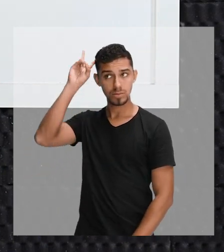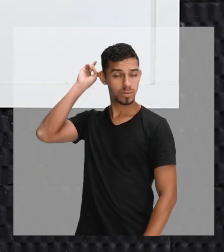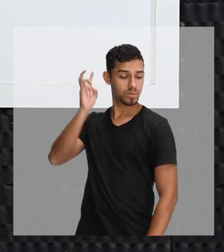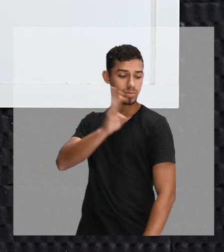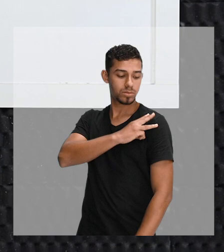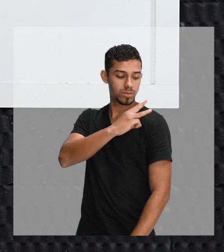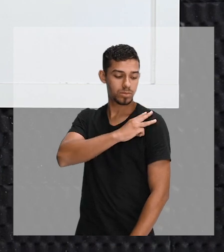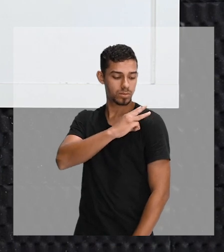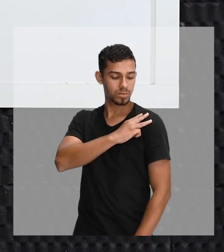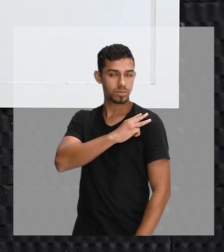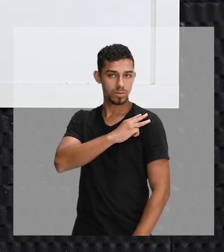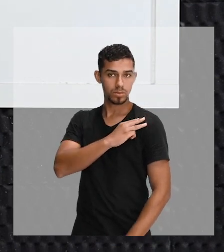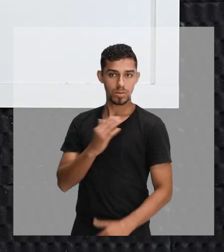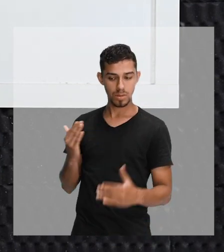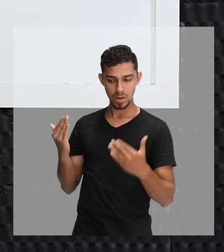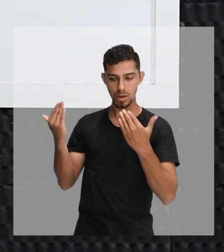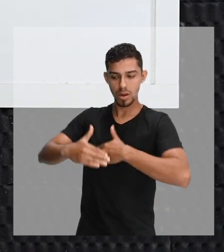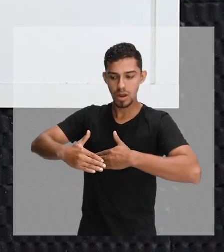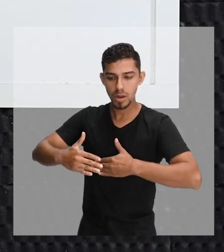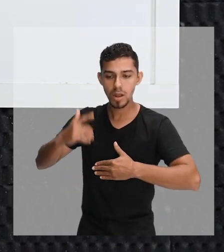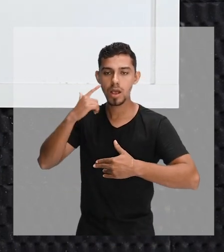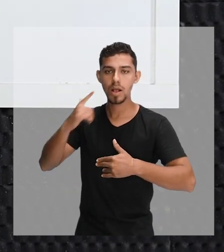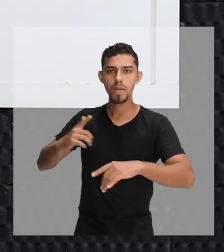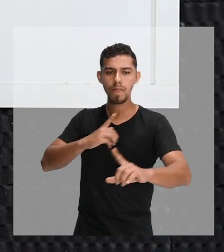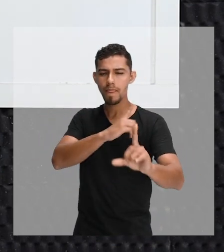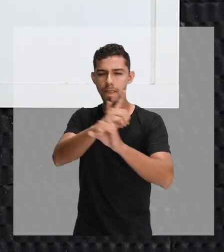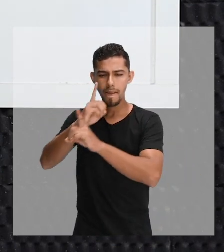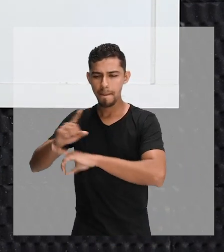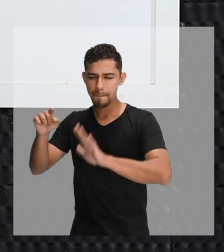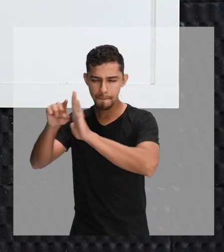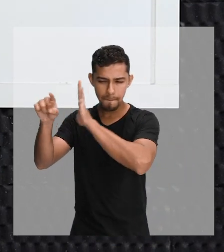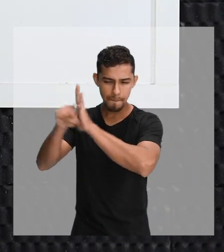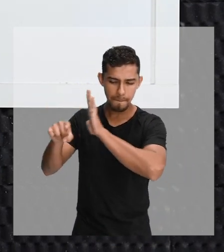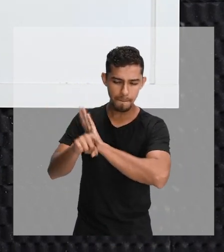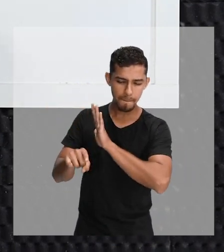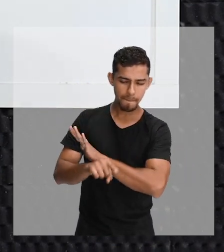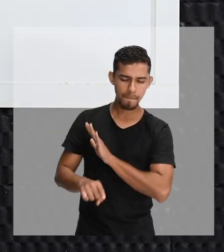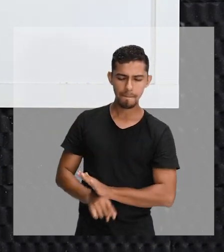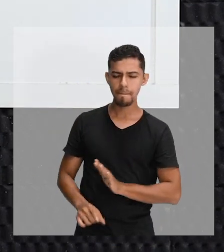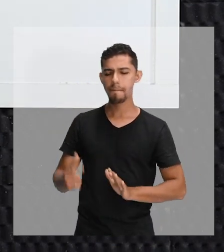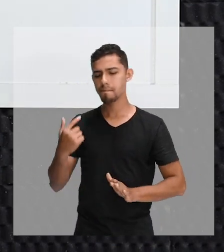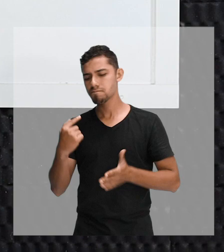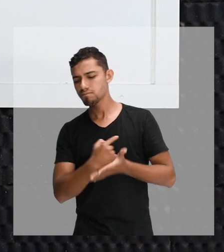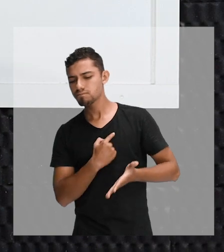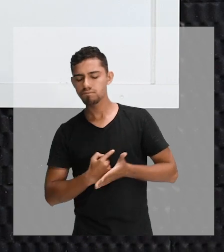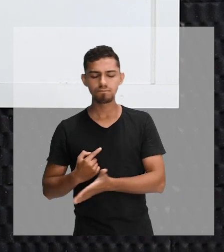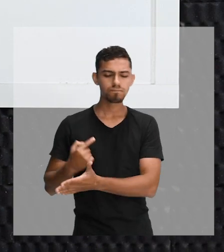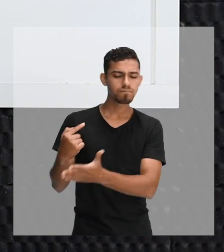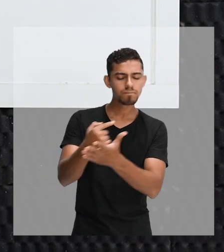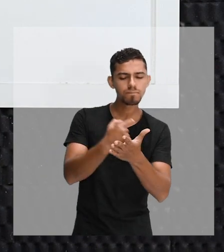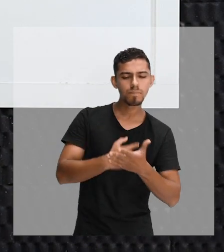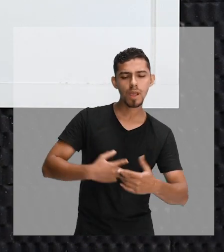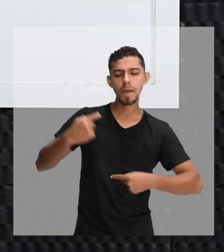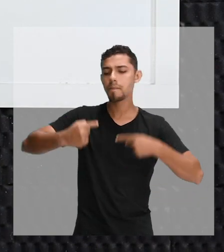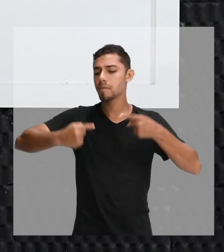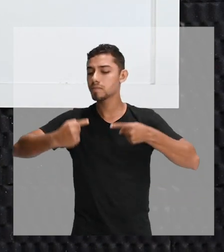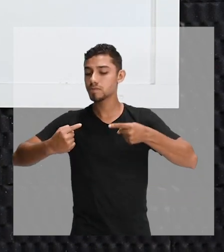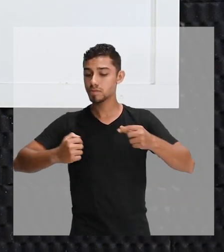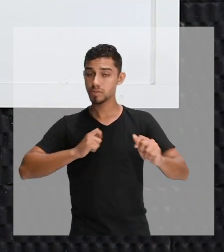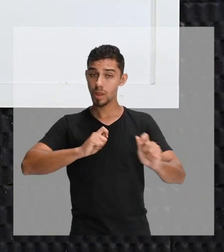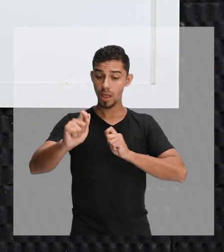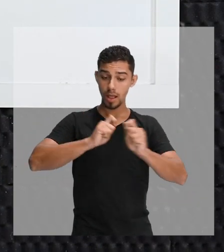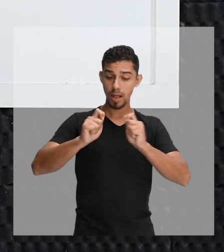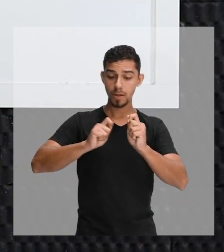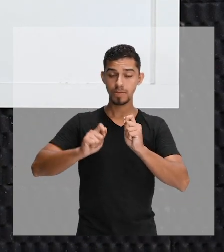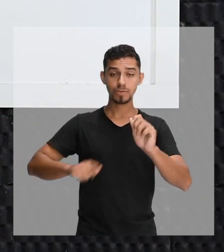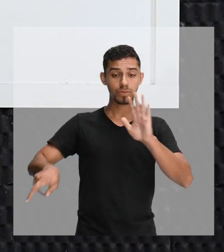atenção, você que vai fazer prova, você que encontra aí várias questões sobre política, não esqueça. A política, ela está associada ao poder